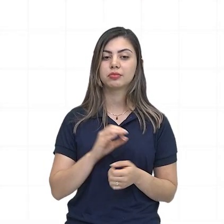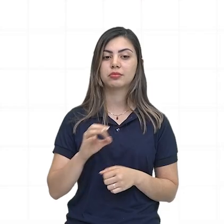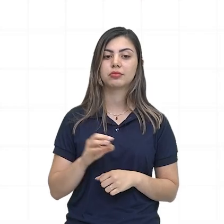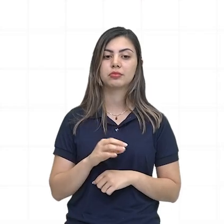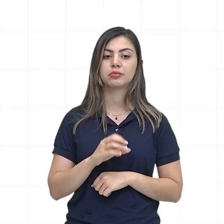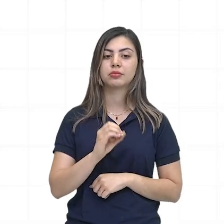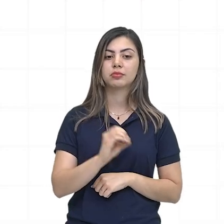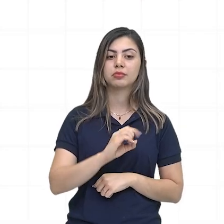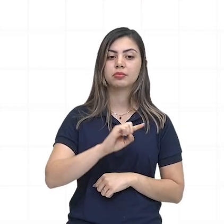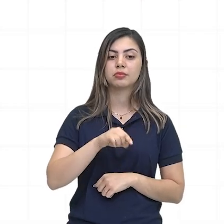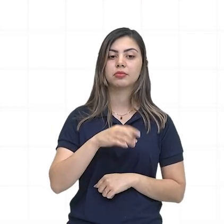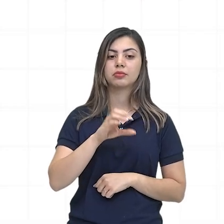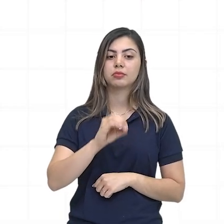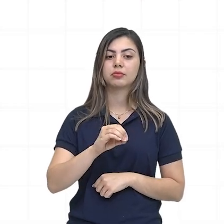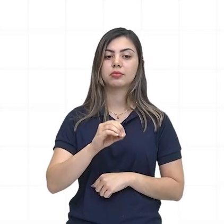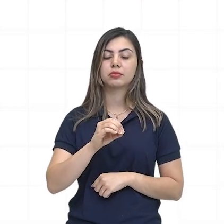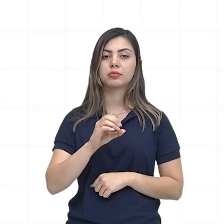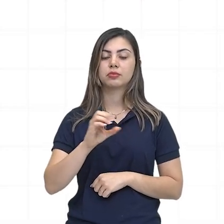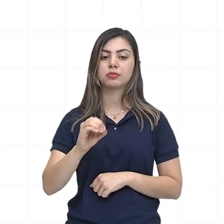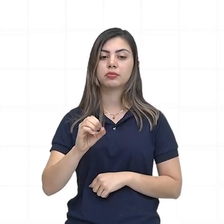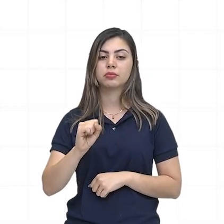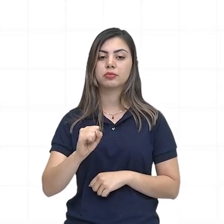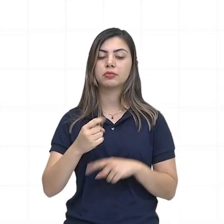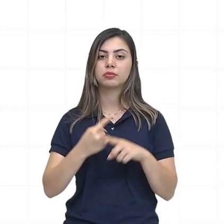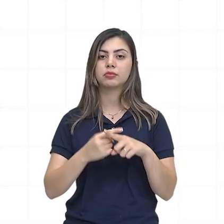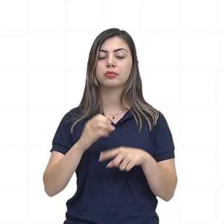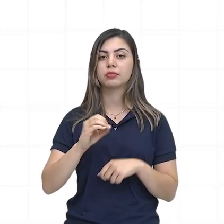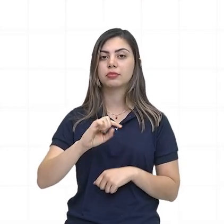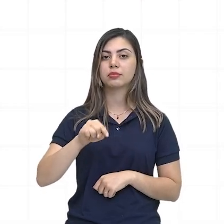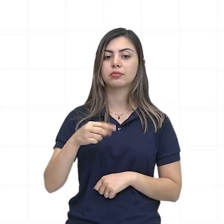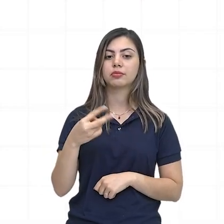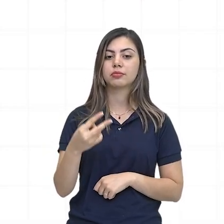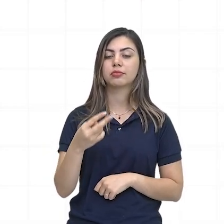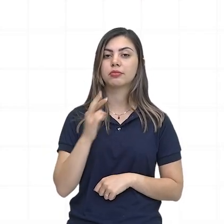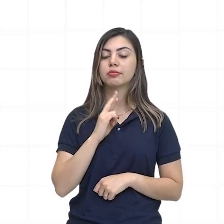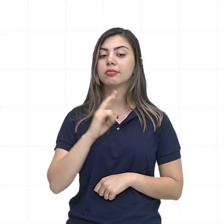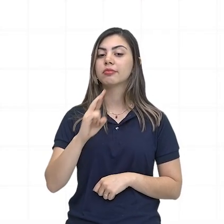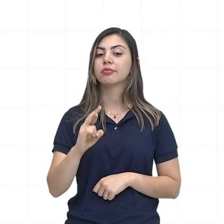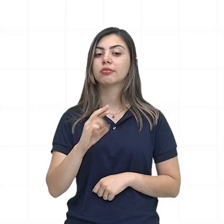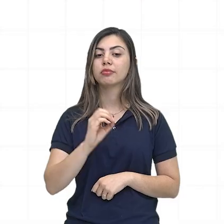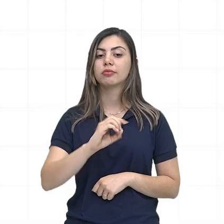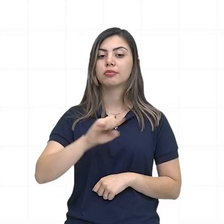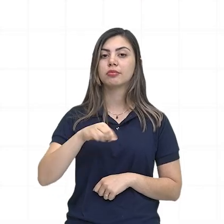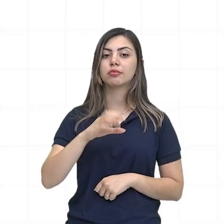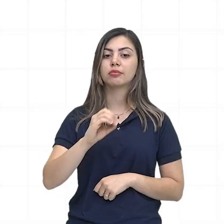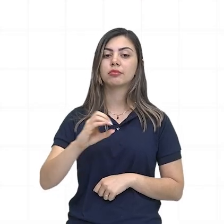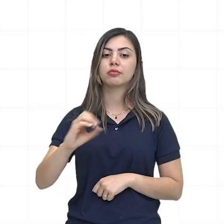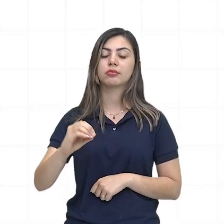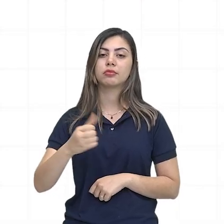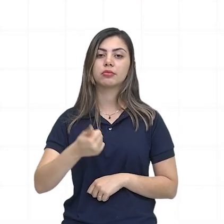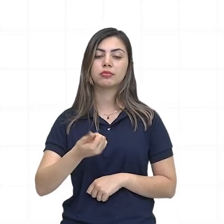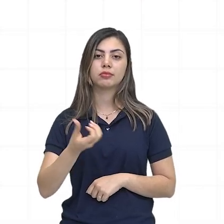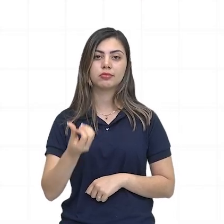aqui, Então, resultado 0,08 vezes 0,2. Qual foi o resultado?